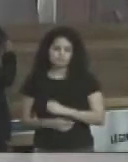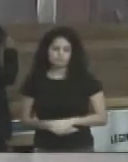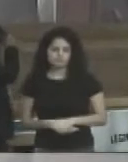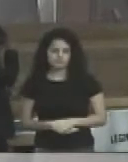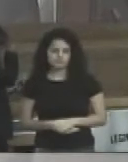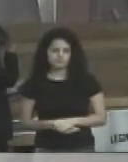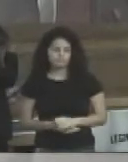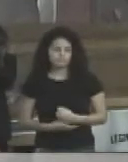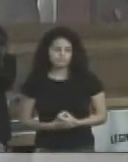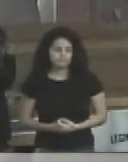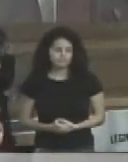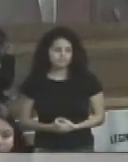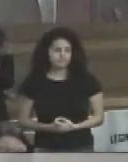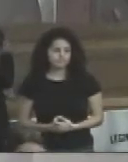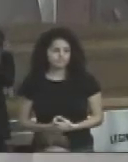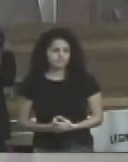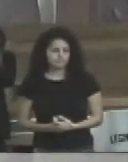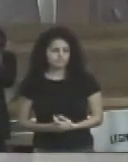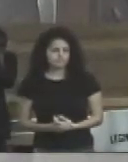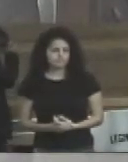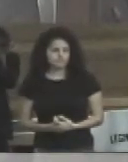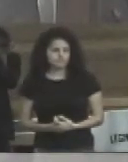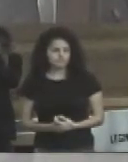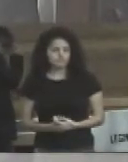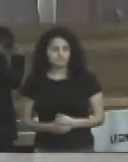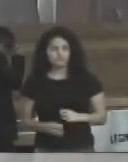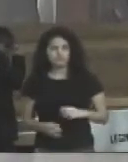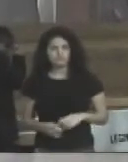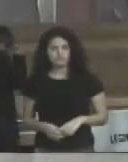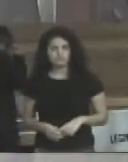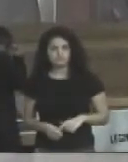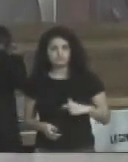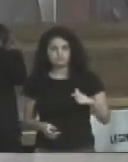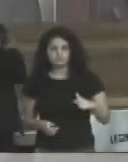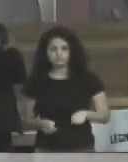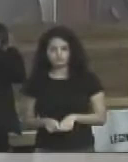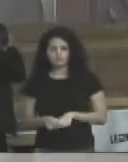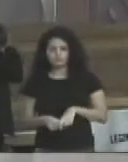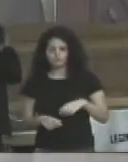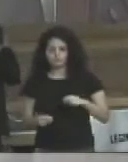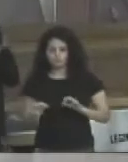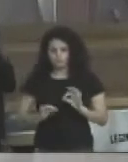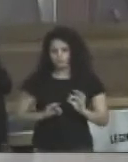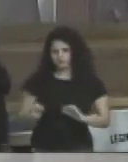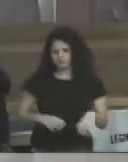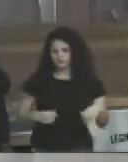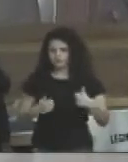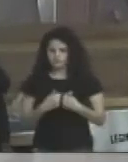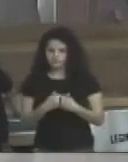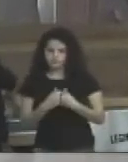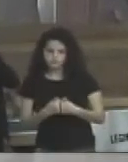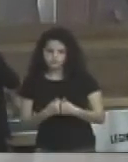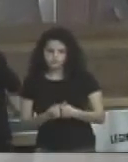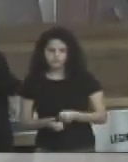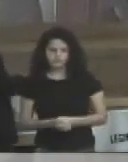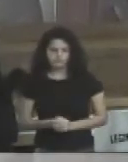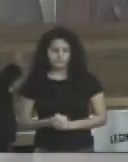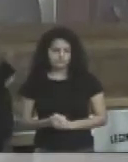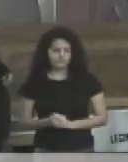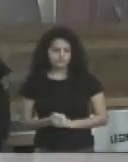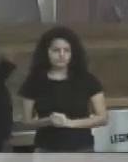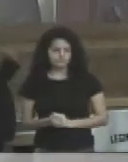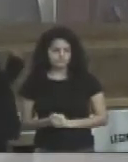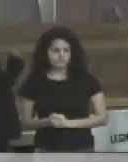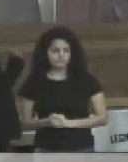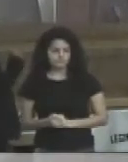Nós estamos tentando aí mobilização de ônibus, não é isso? O pessoal está tentando. Então, preciso que informe também a gente assim que possível,